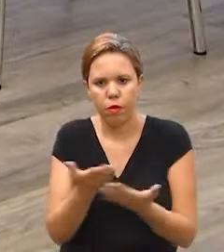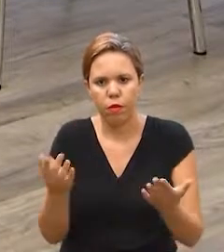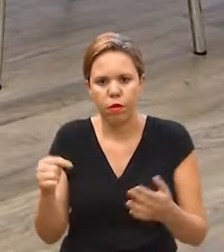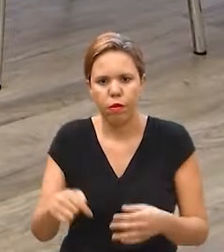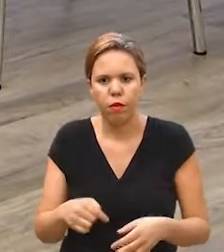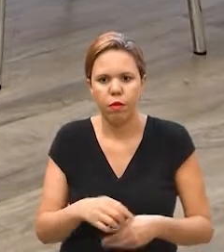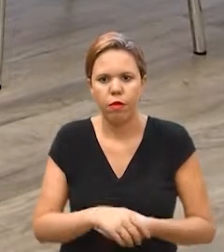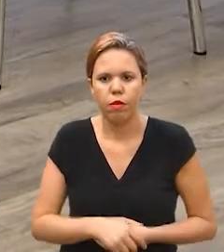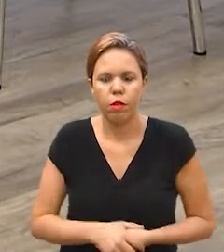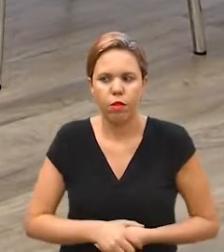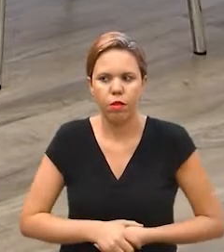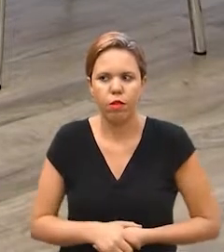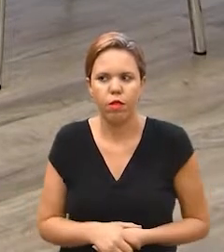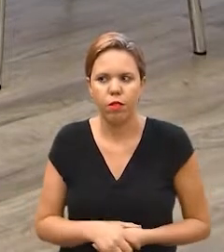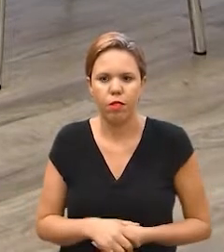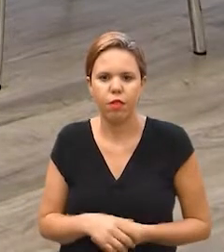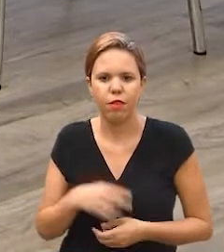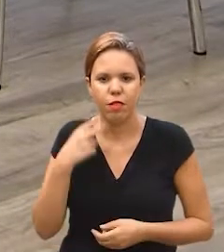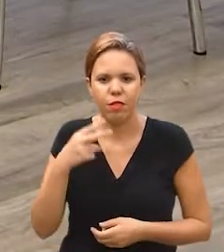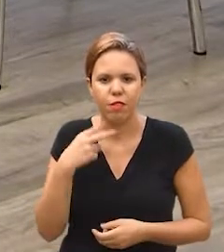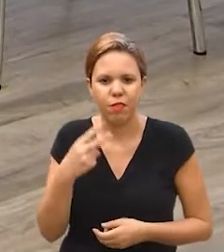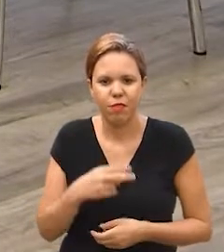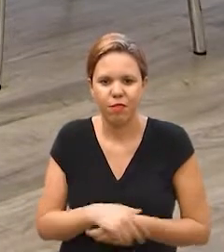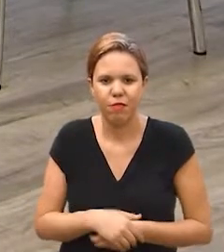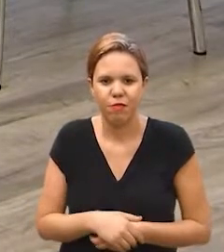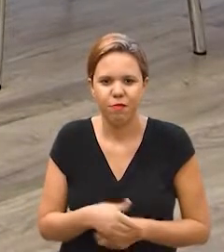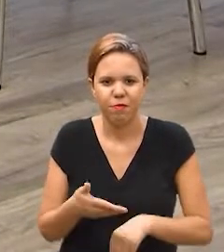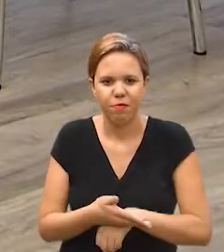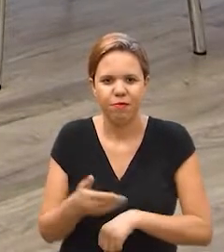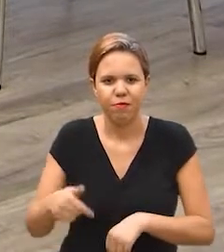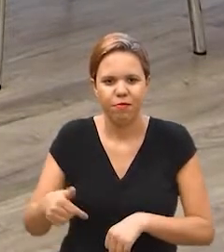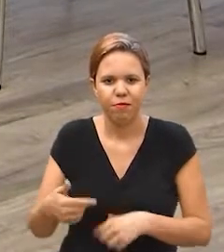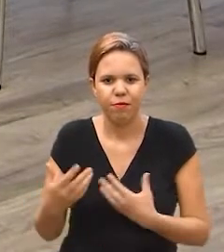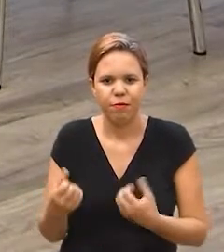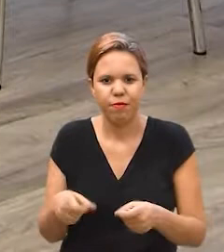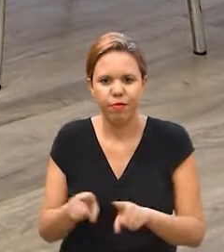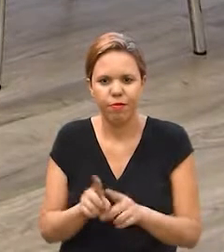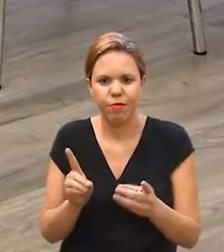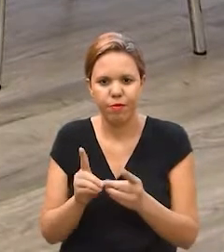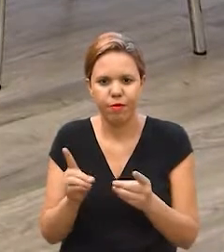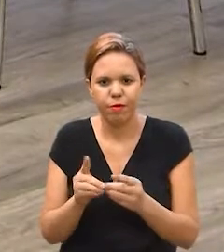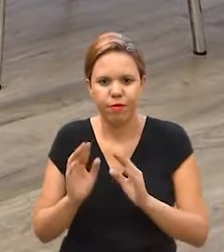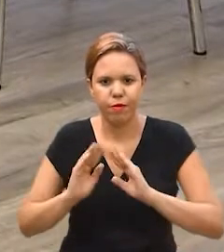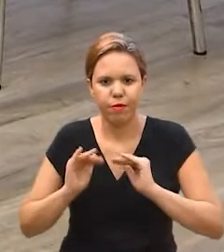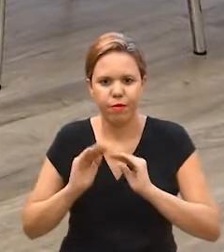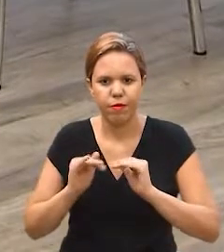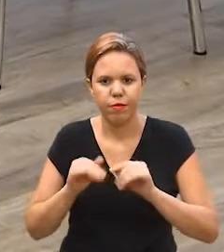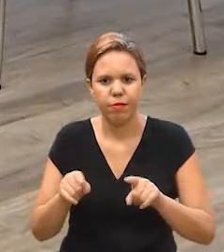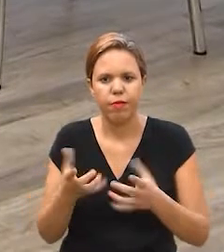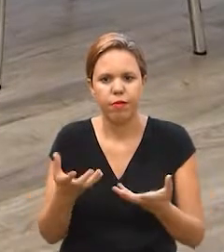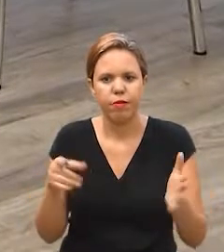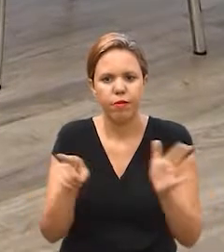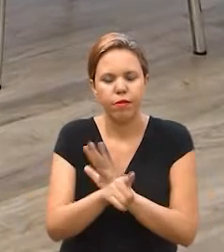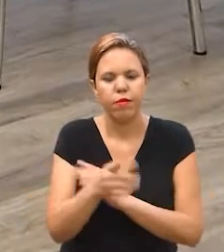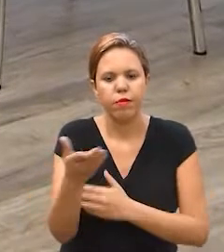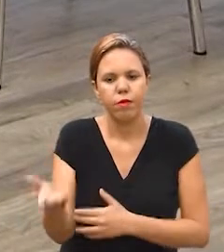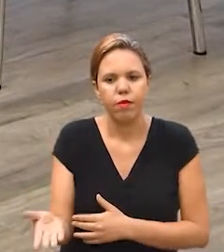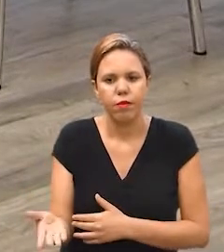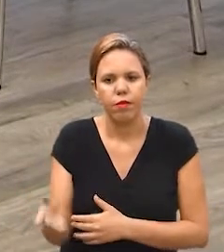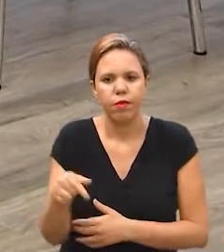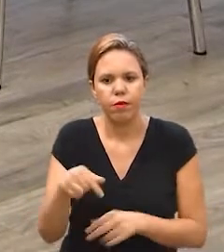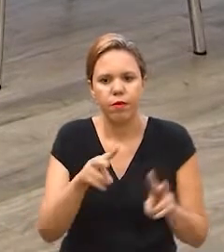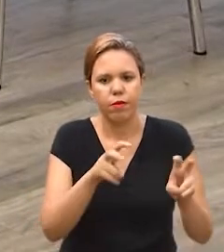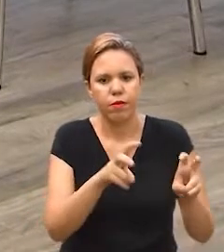aqui. Vereadora, obrigada por participar aqui, por atender o nosso pedido, e eu queria perguntar para a senhora,